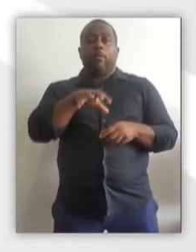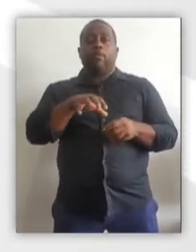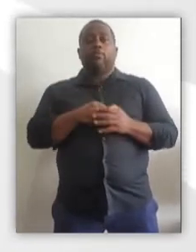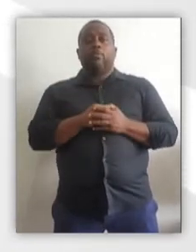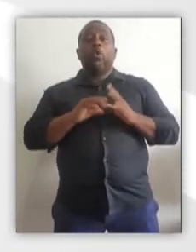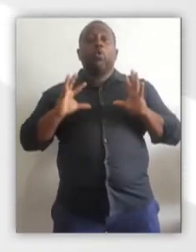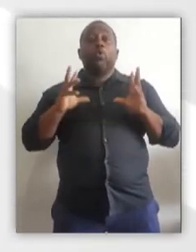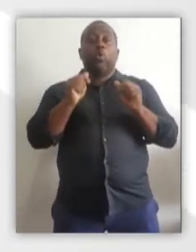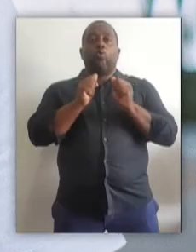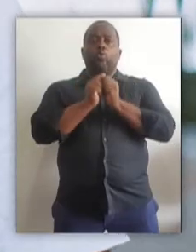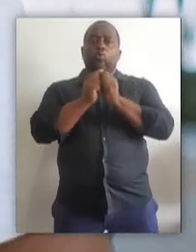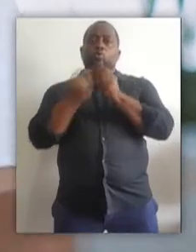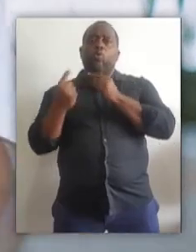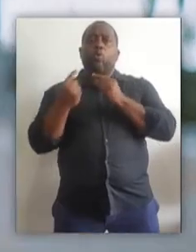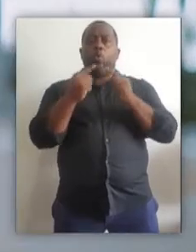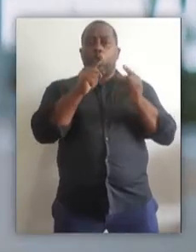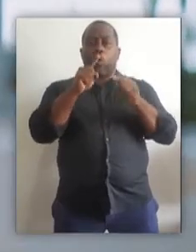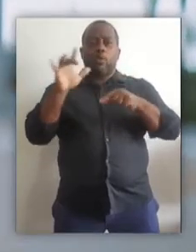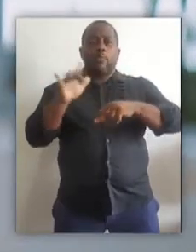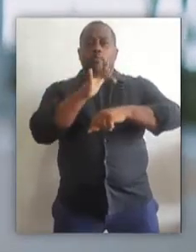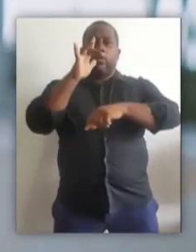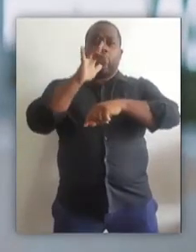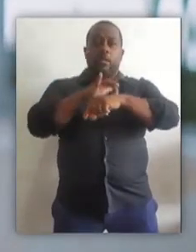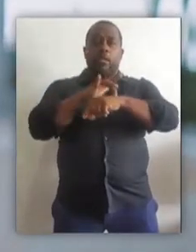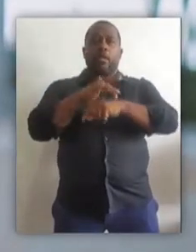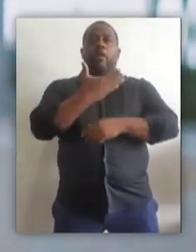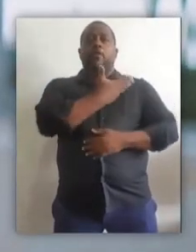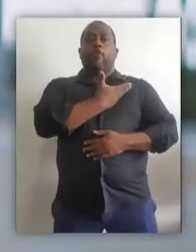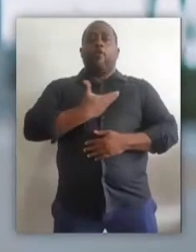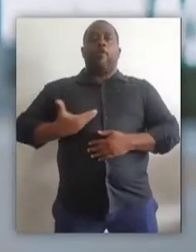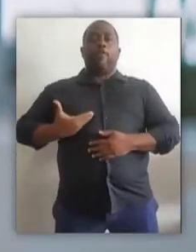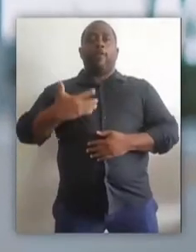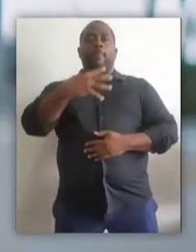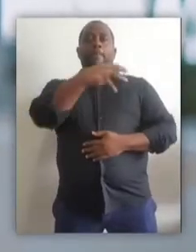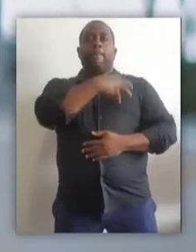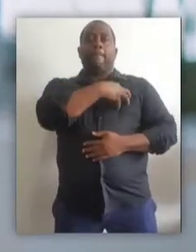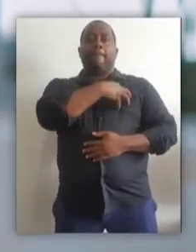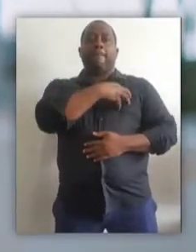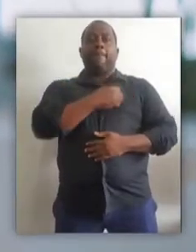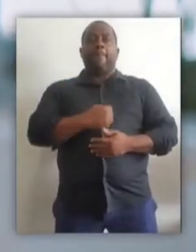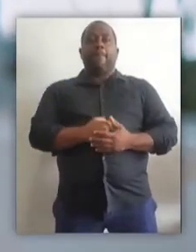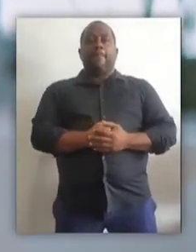náuseas e vômitos. Todos juntos no combate ao mosquito da dengue.